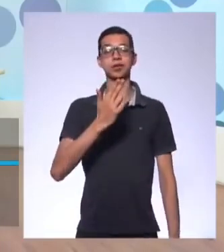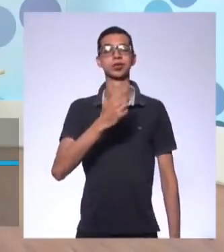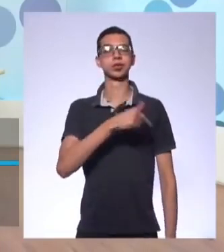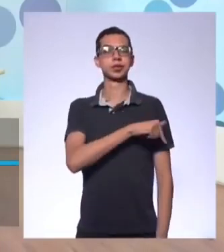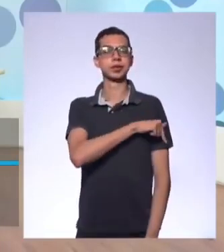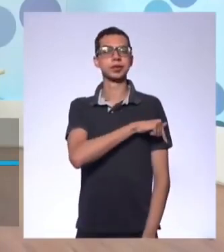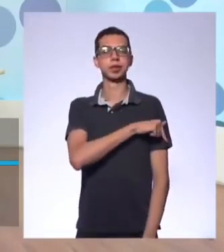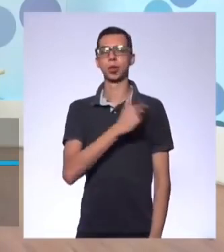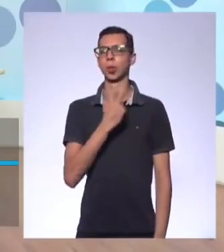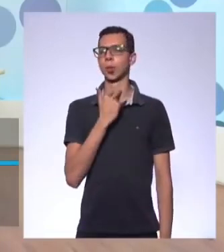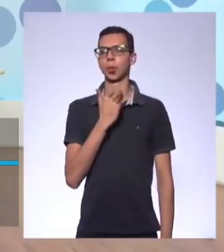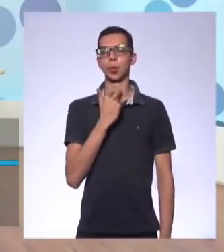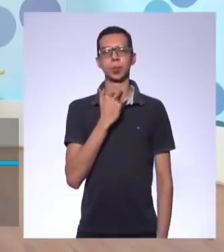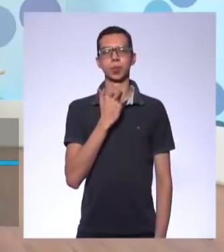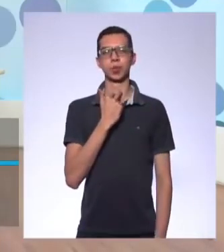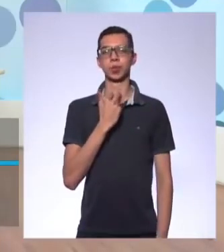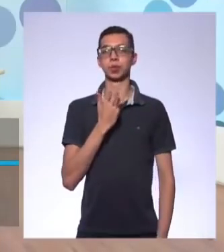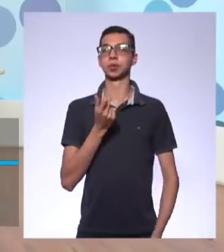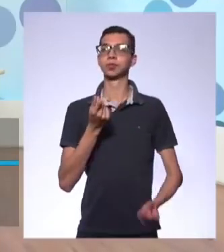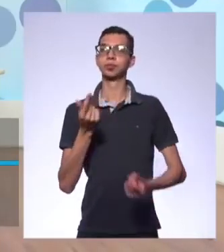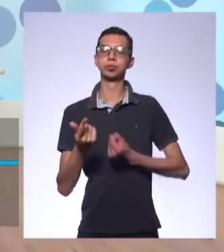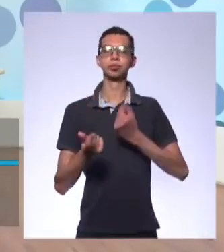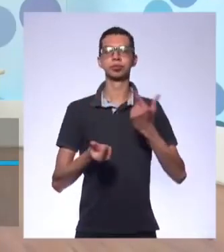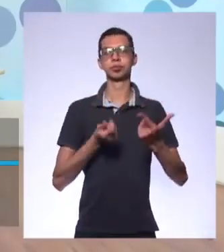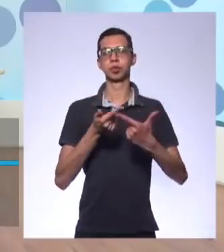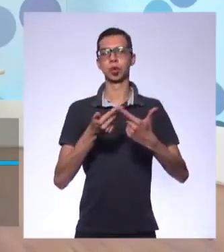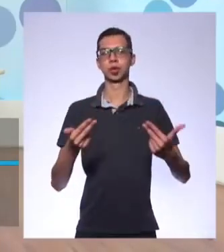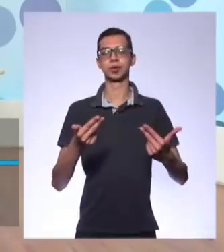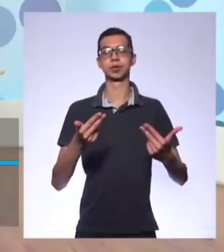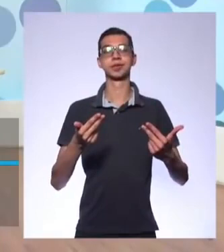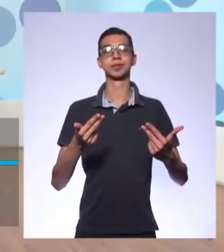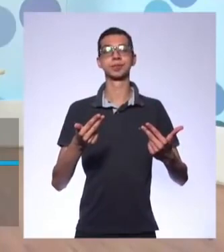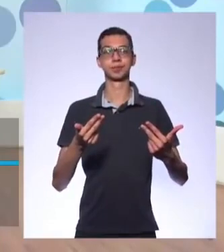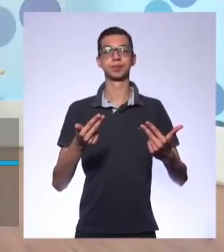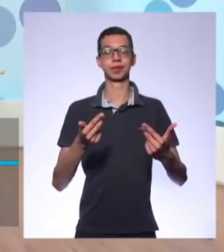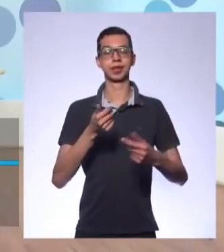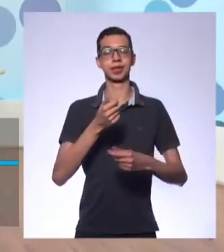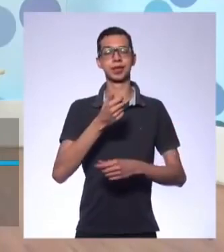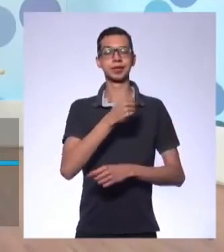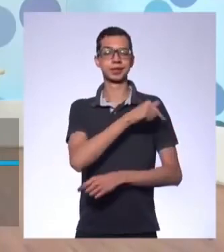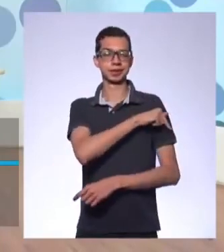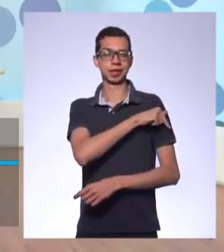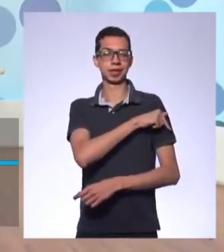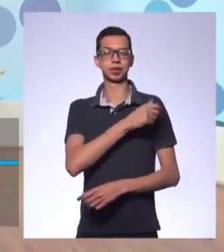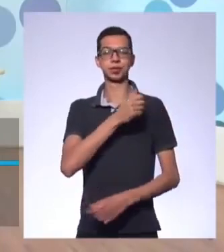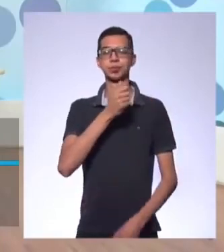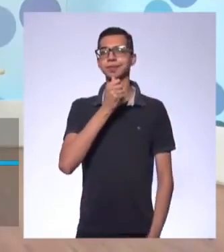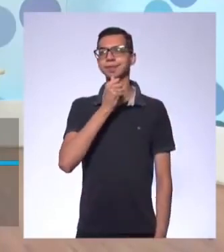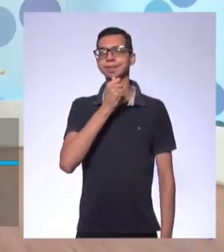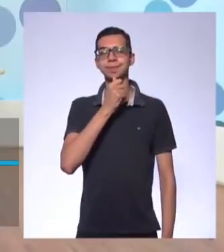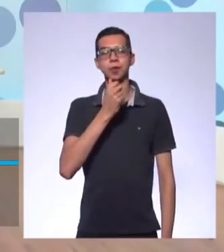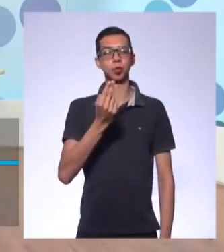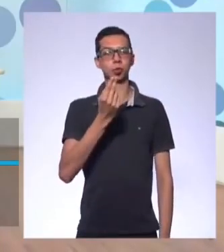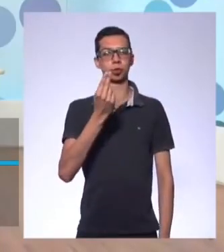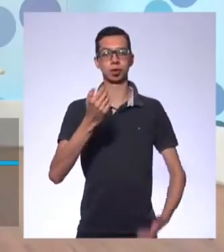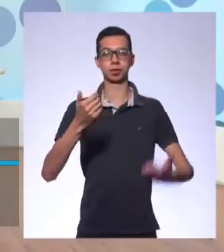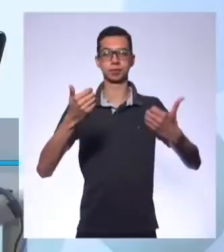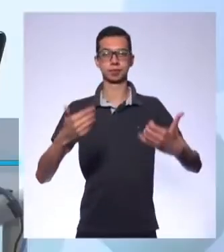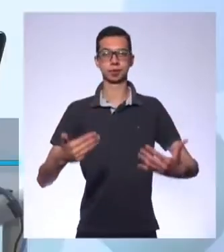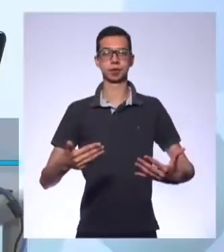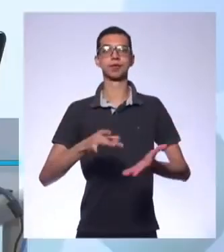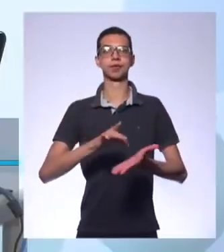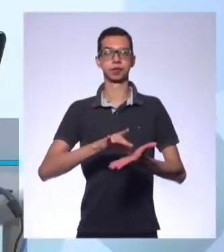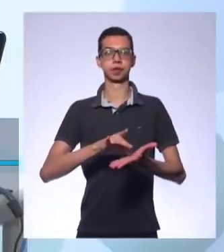que não pode. Tem coisas que para o sétimo ainda ficam pesadas, né? Nesse sentido de falar da